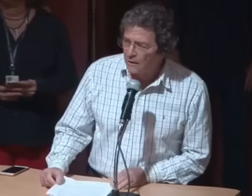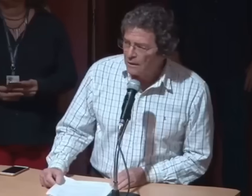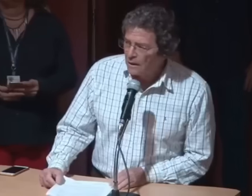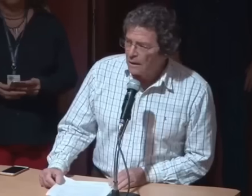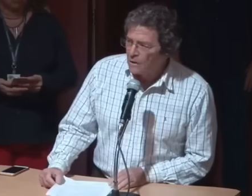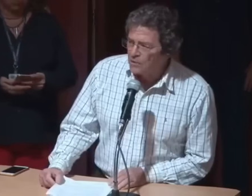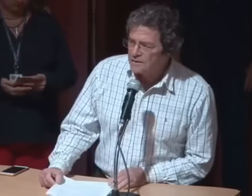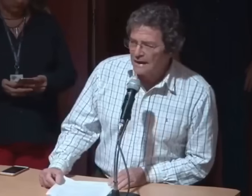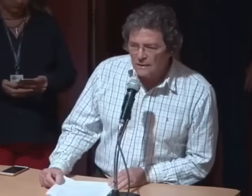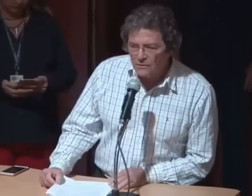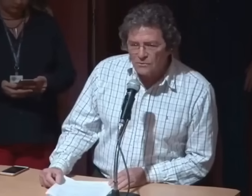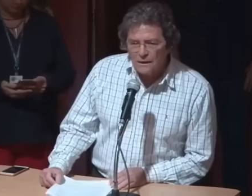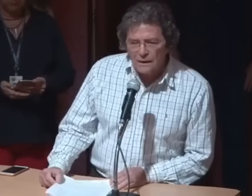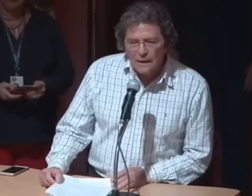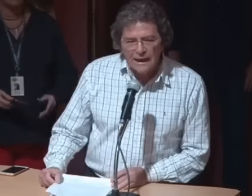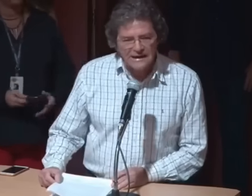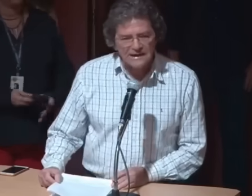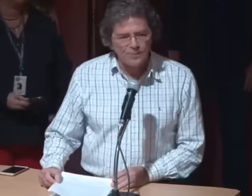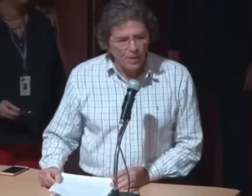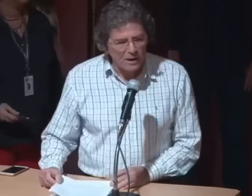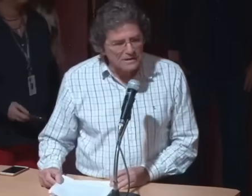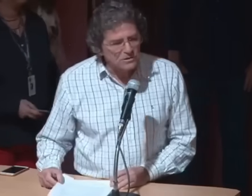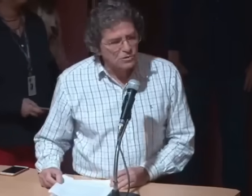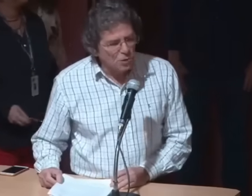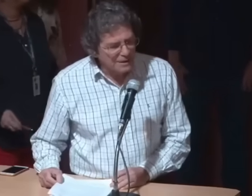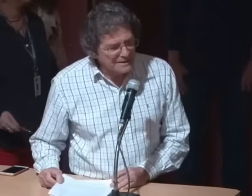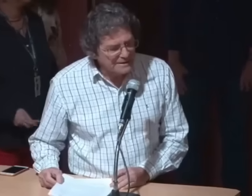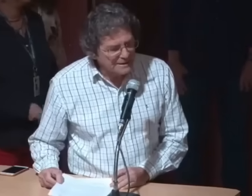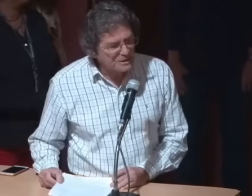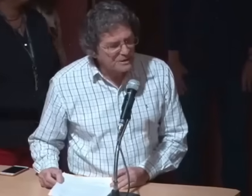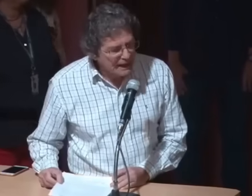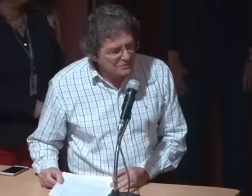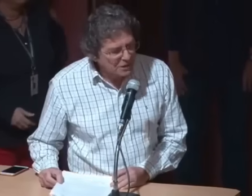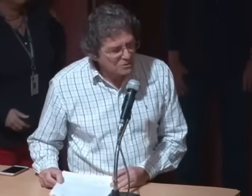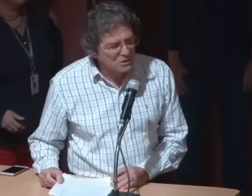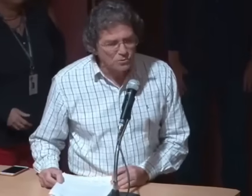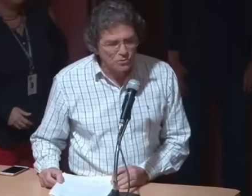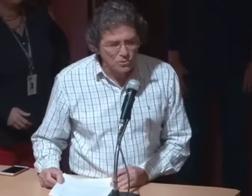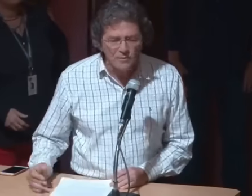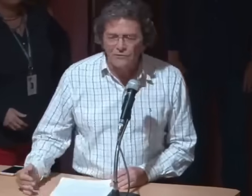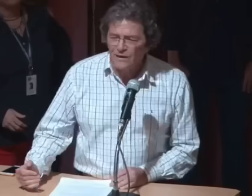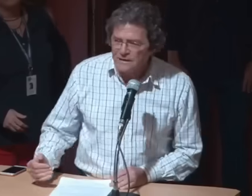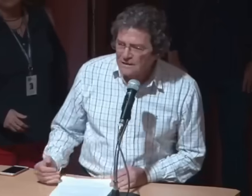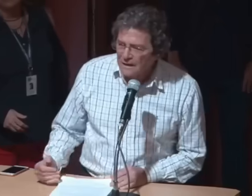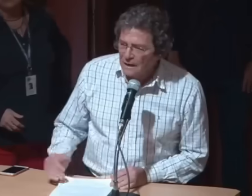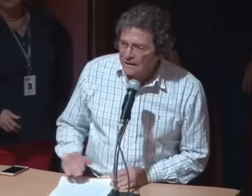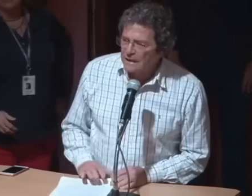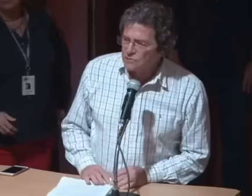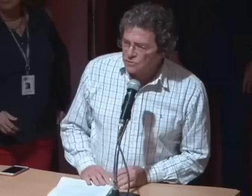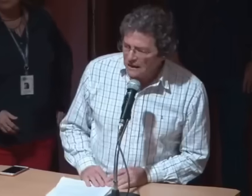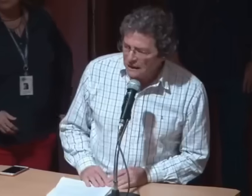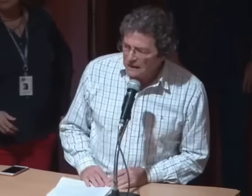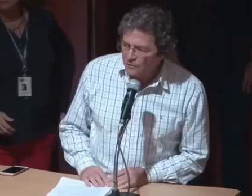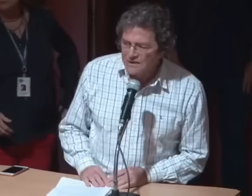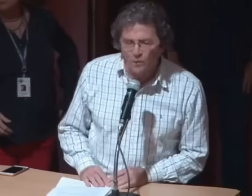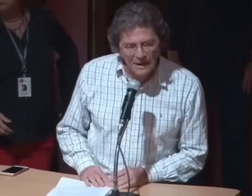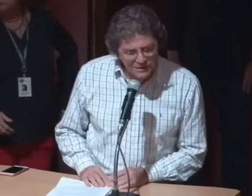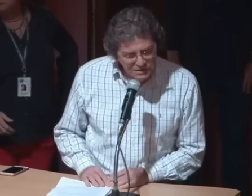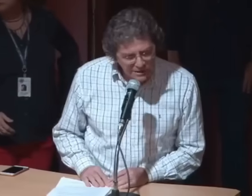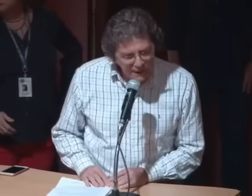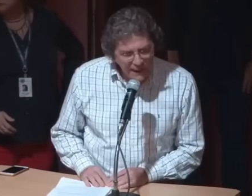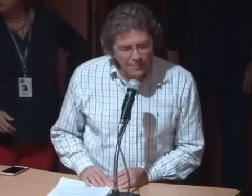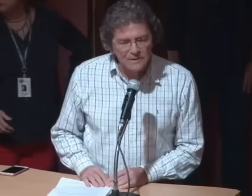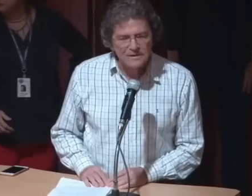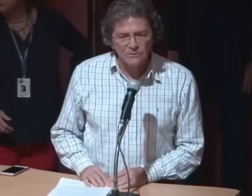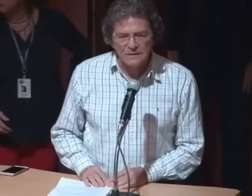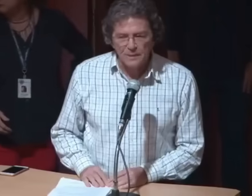nosso portal constarão as respostas dos dois candidatos ao segundo turno, uma vez que elas nos cheguem